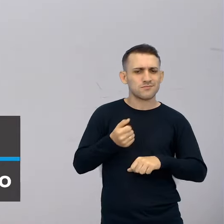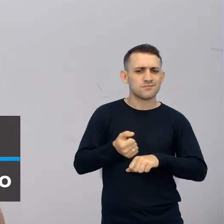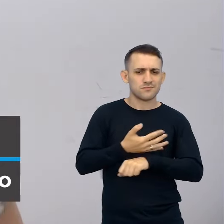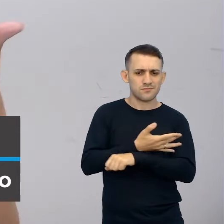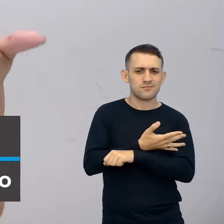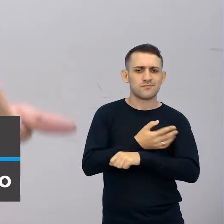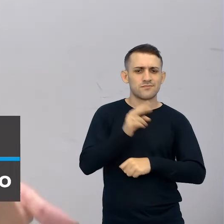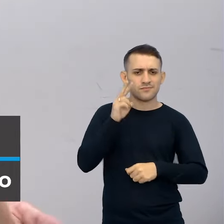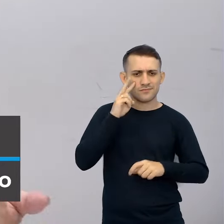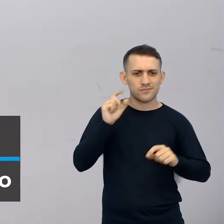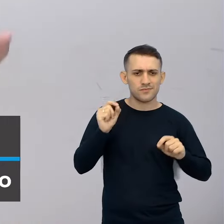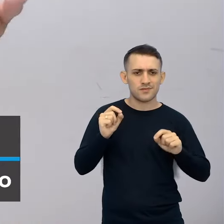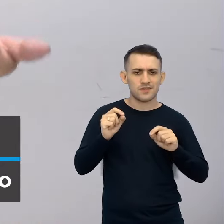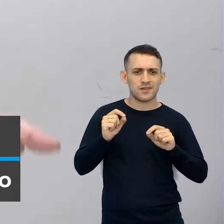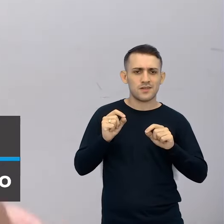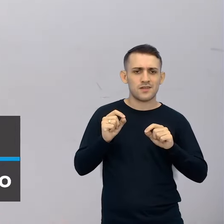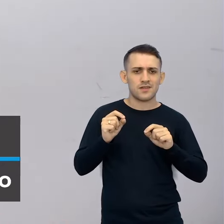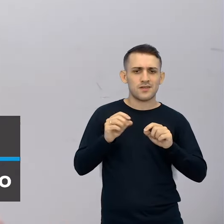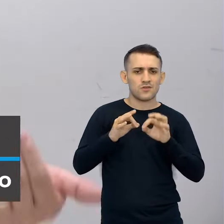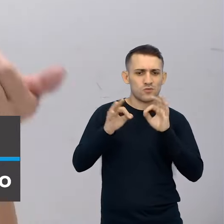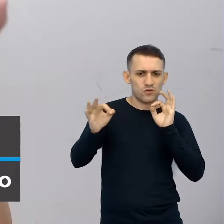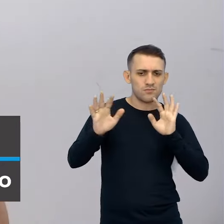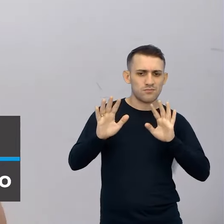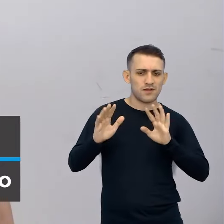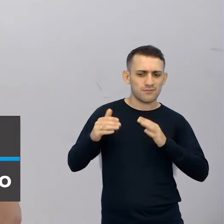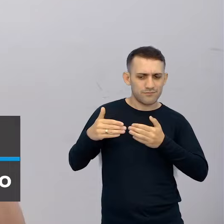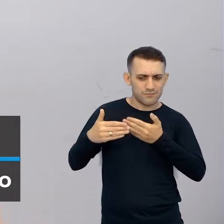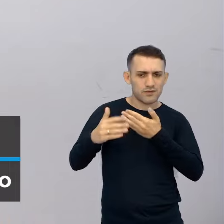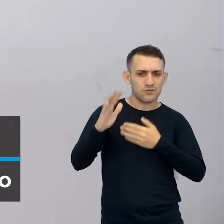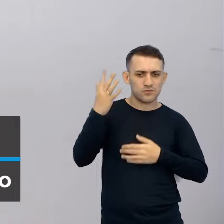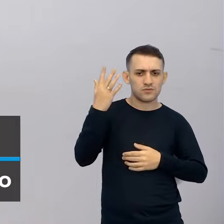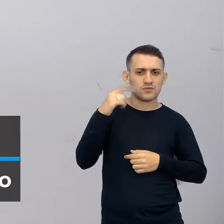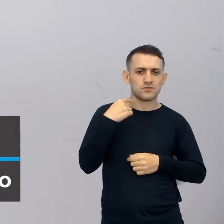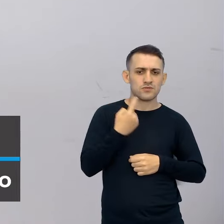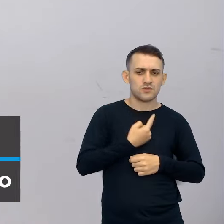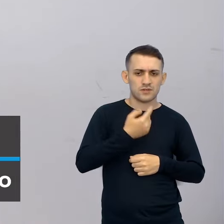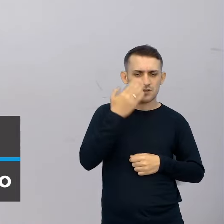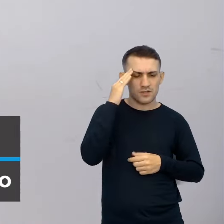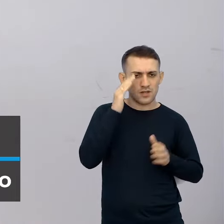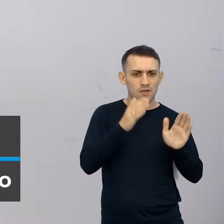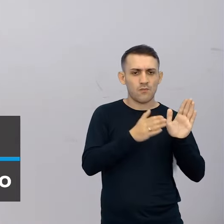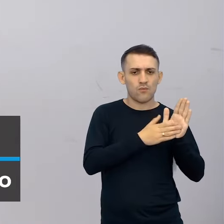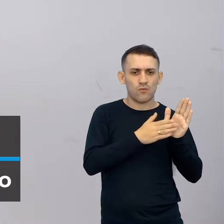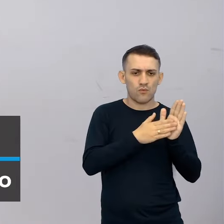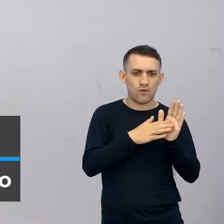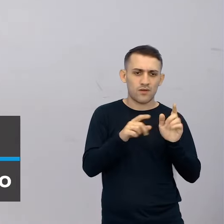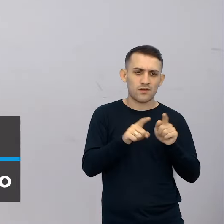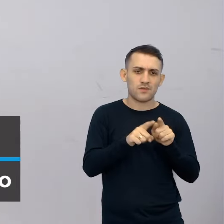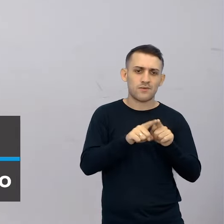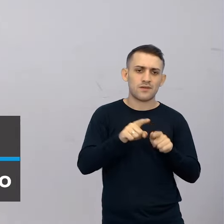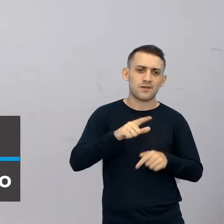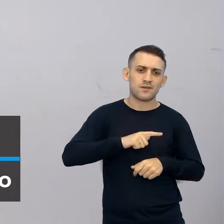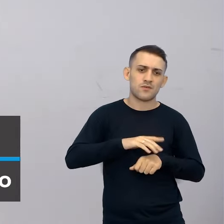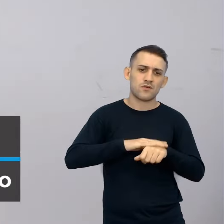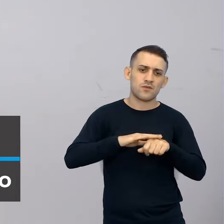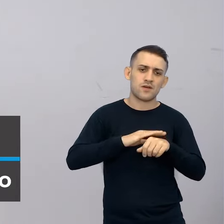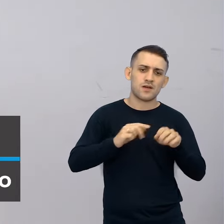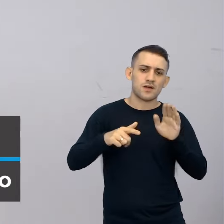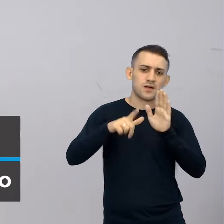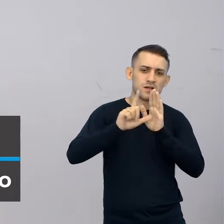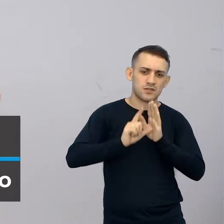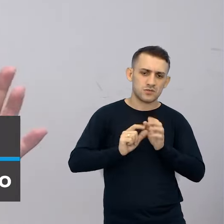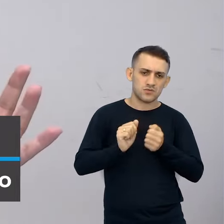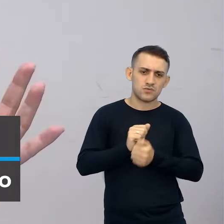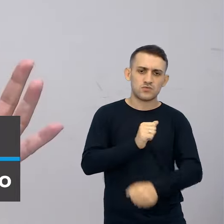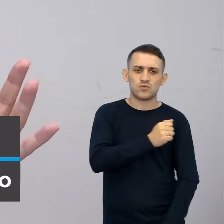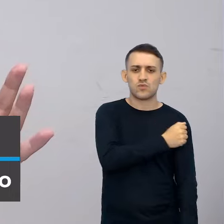ter tanta distância e lá na frente está acontecendo, entendeu a proposta, e aí tem uma conversa antes com os